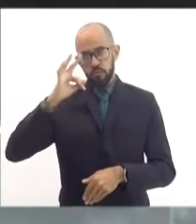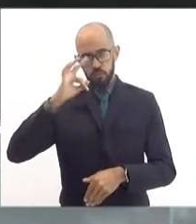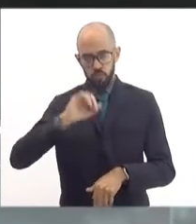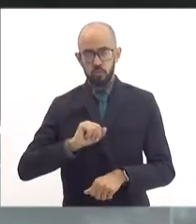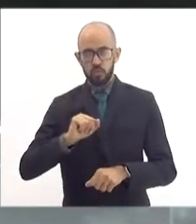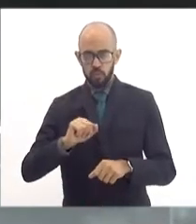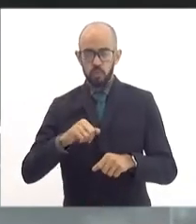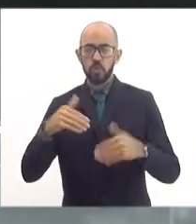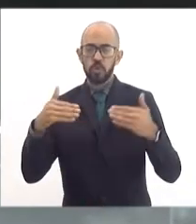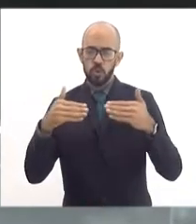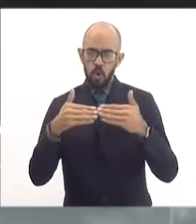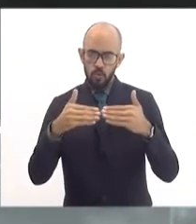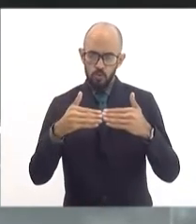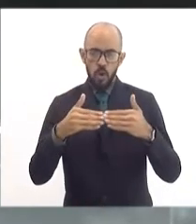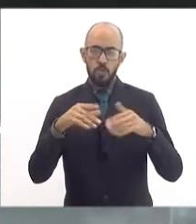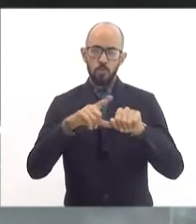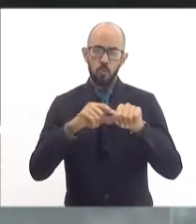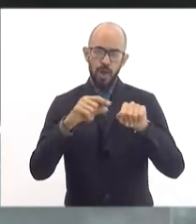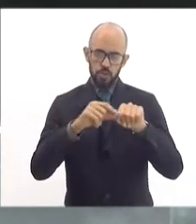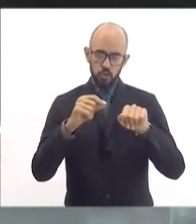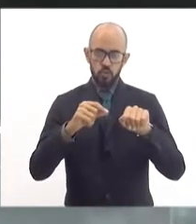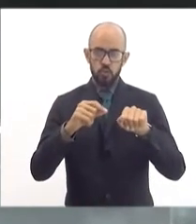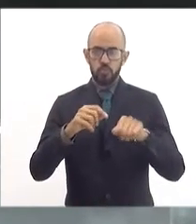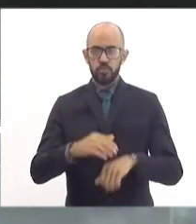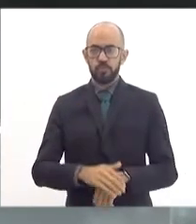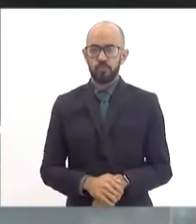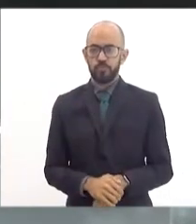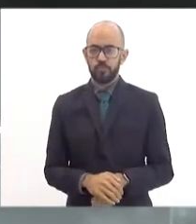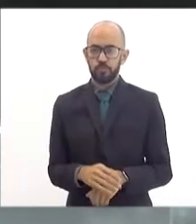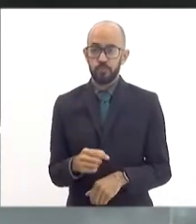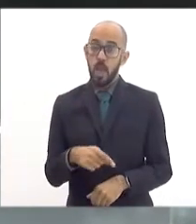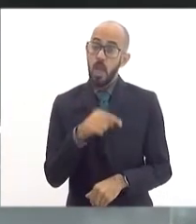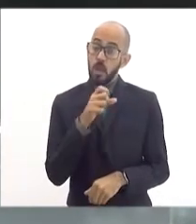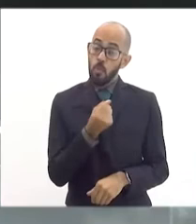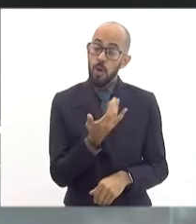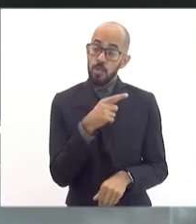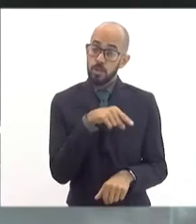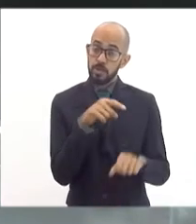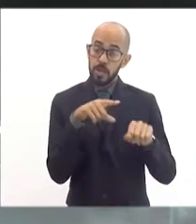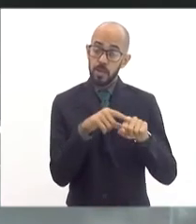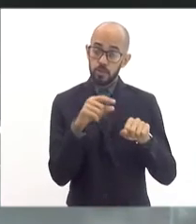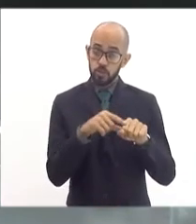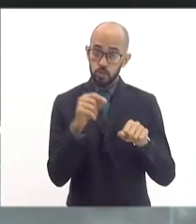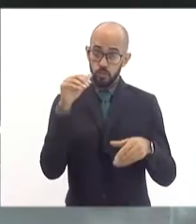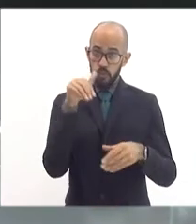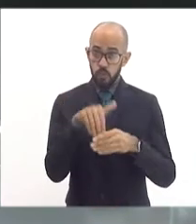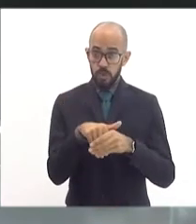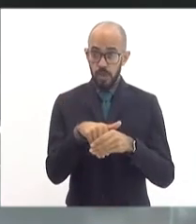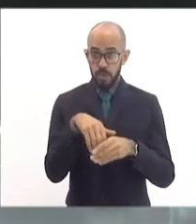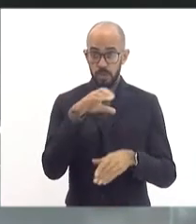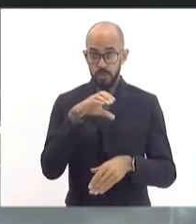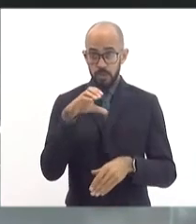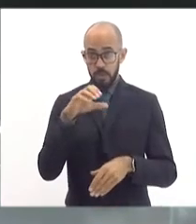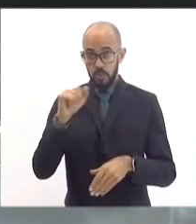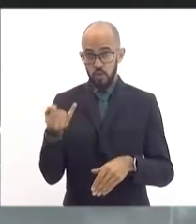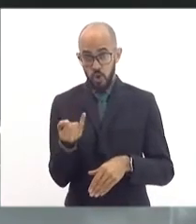artigo. Quando este processo tramitou na CCJ, este parágrafo